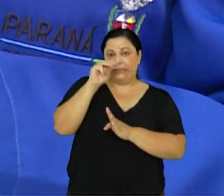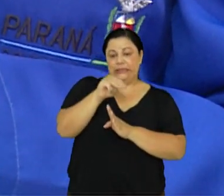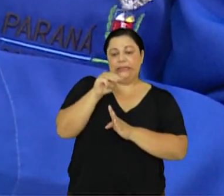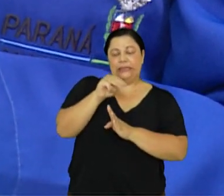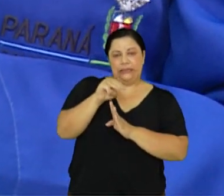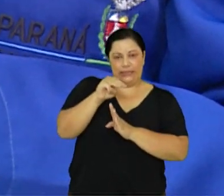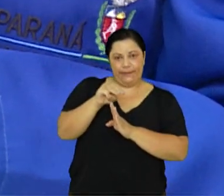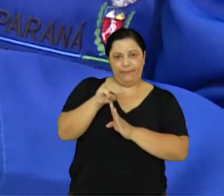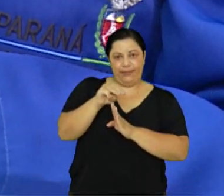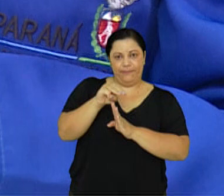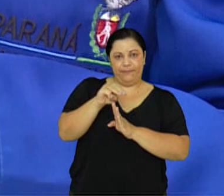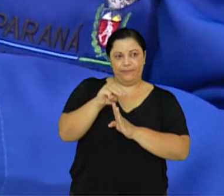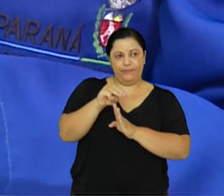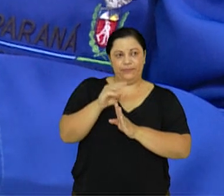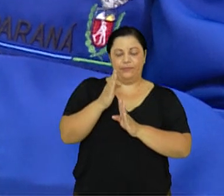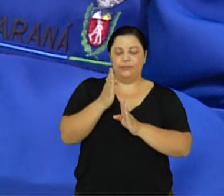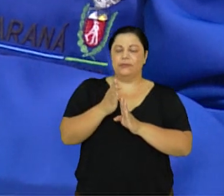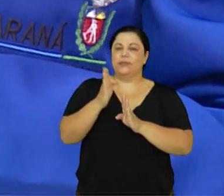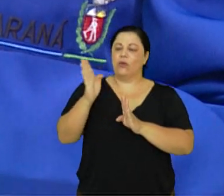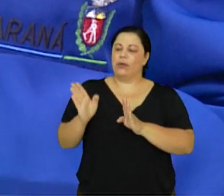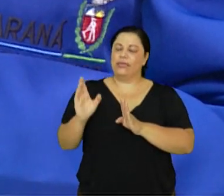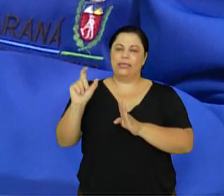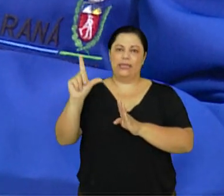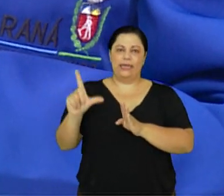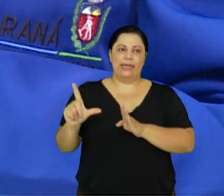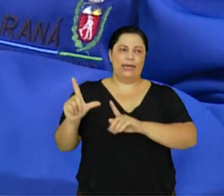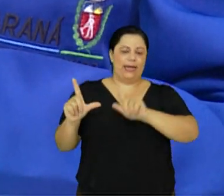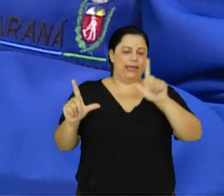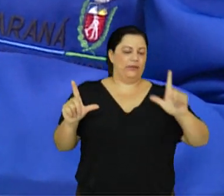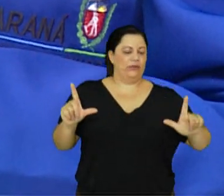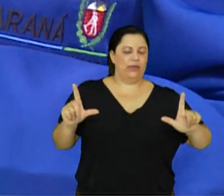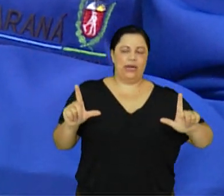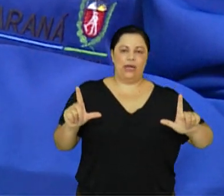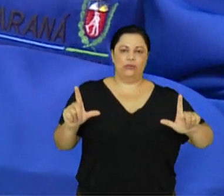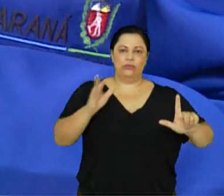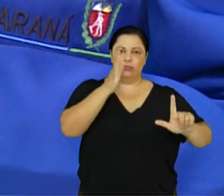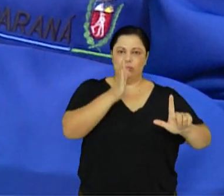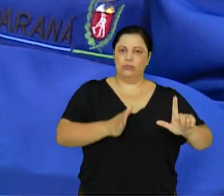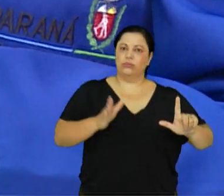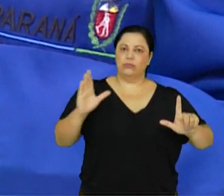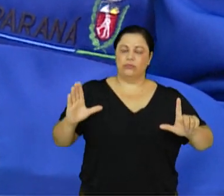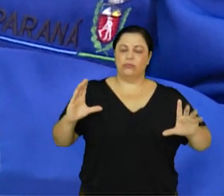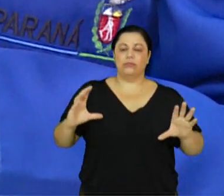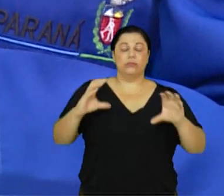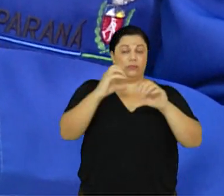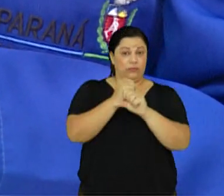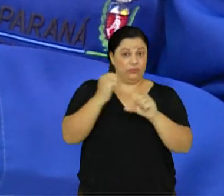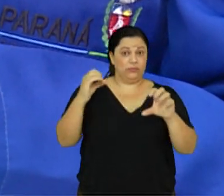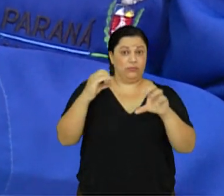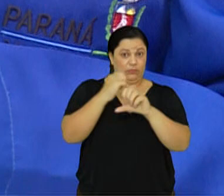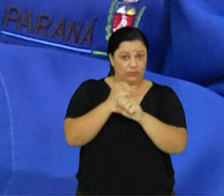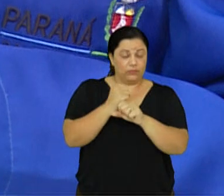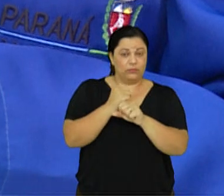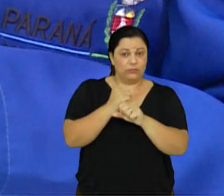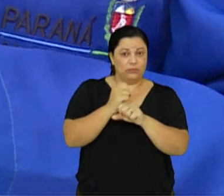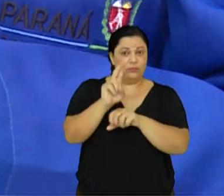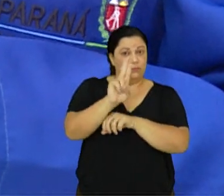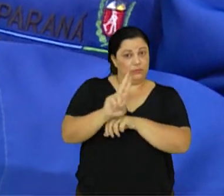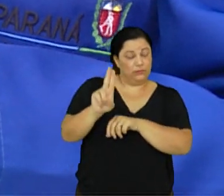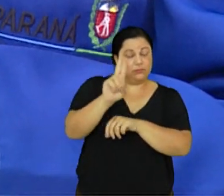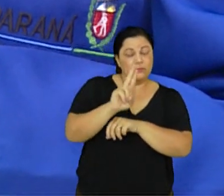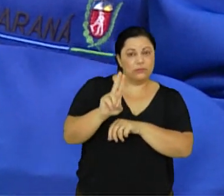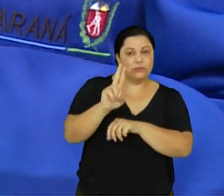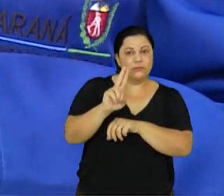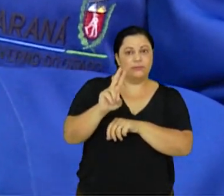Você pode aplicar metade do lado aqui, o lado aqui, e calcular esse apótema usando